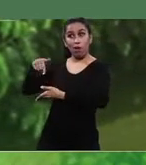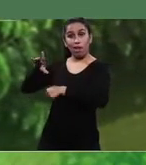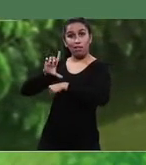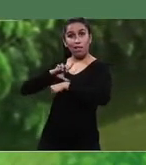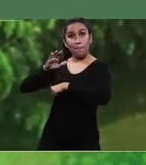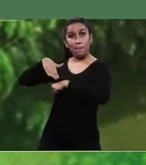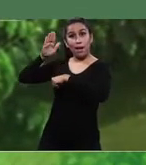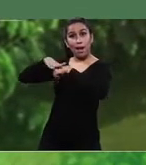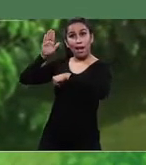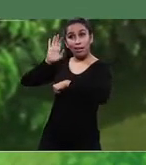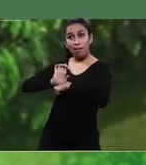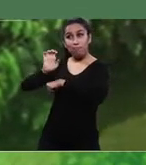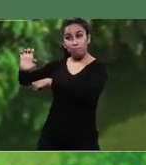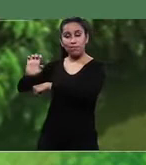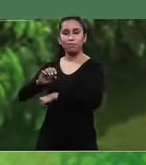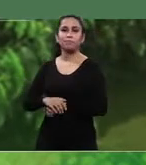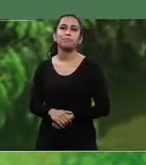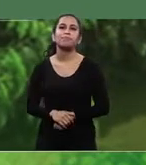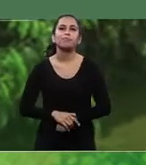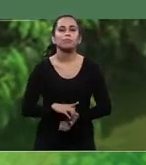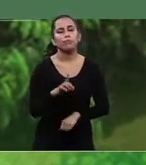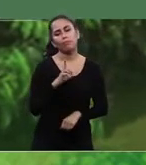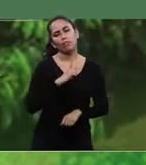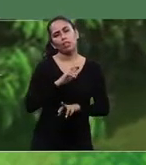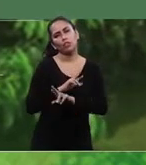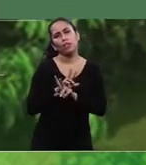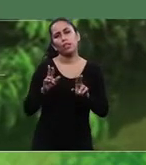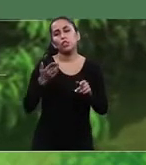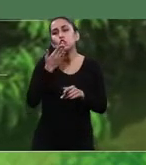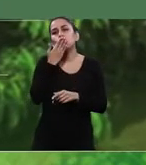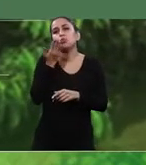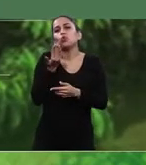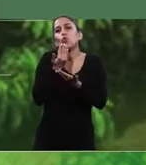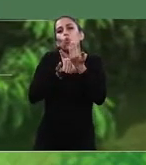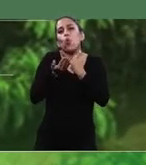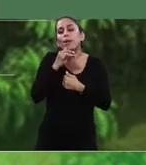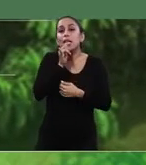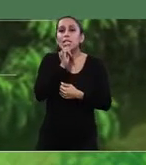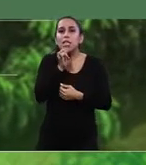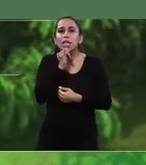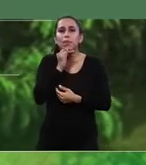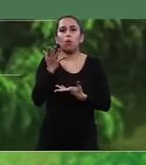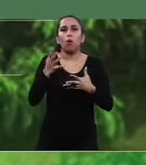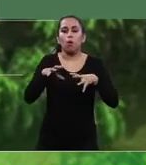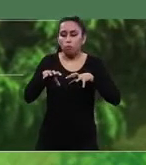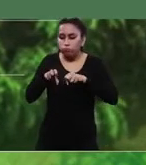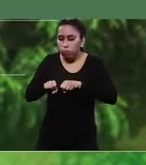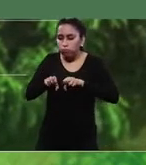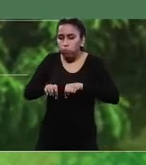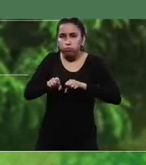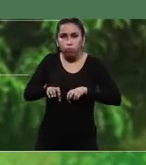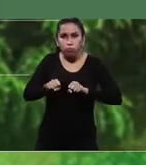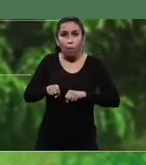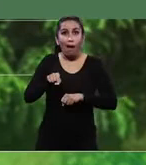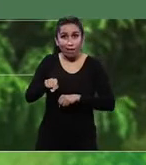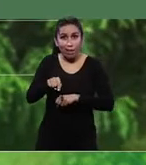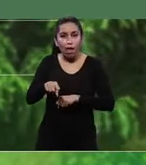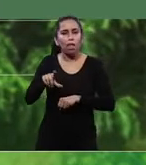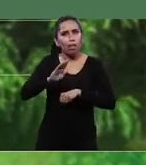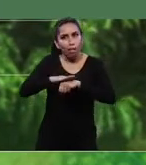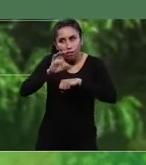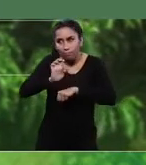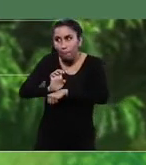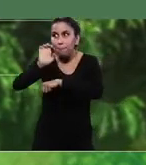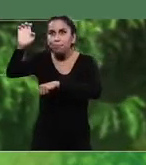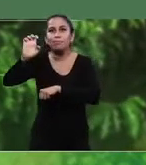nessas preparações alimentícias diversas, como eu dei o exemplo da polpa de açaí, né, países mais concentrados aqui na